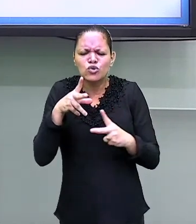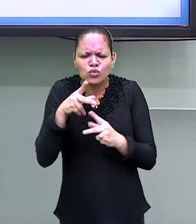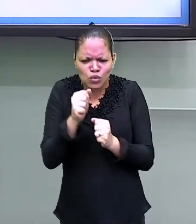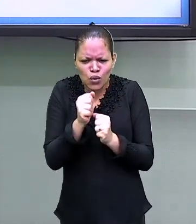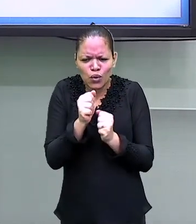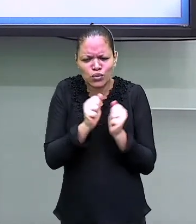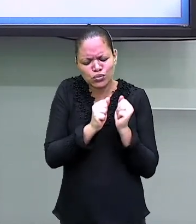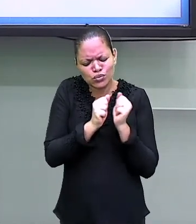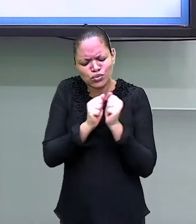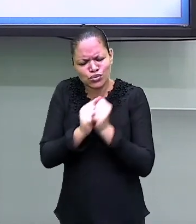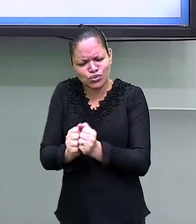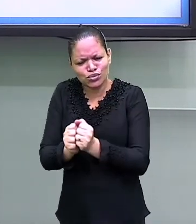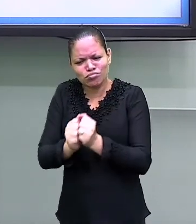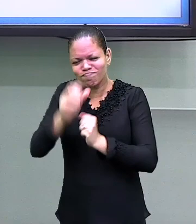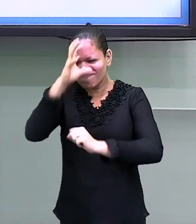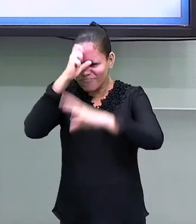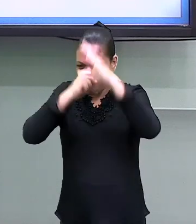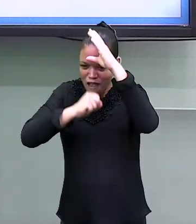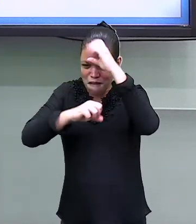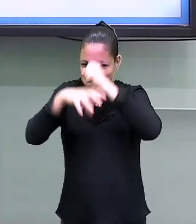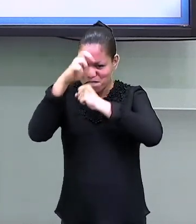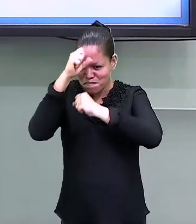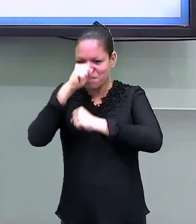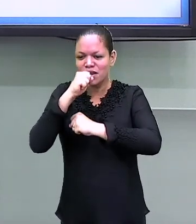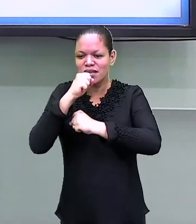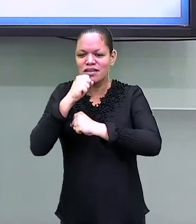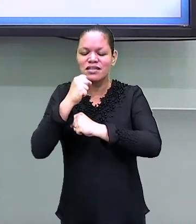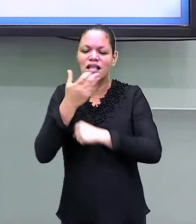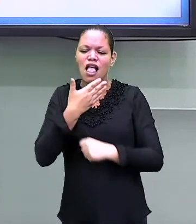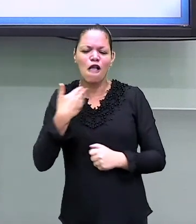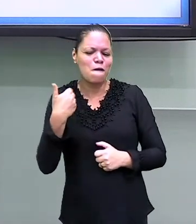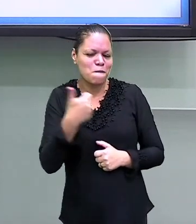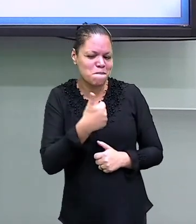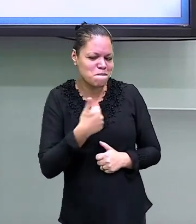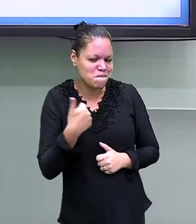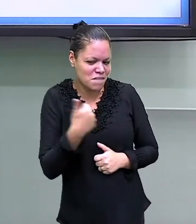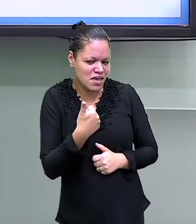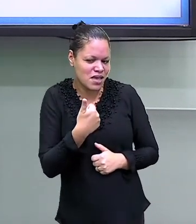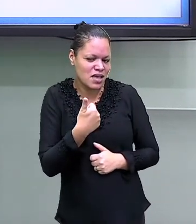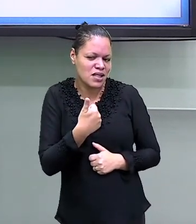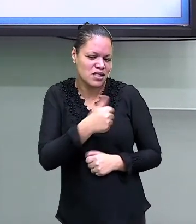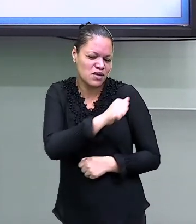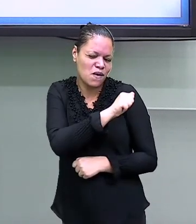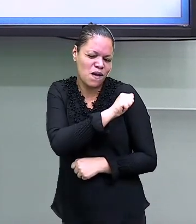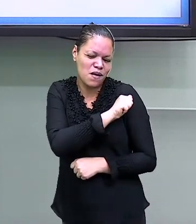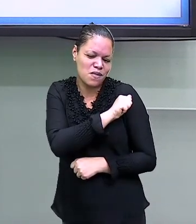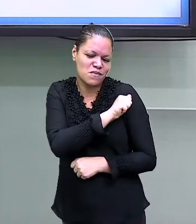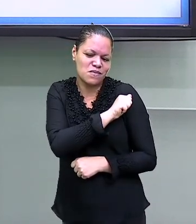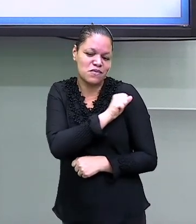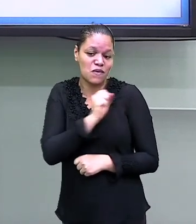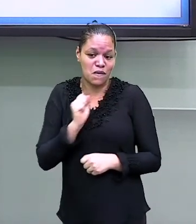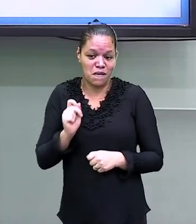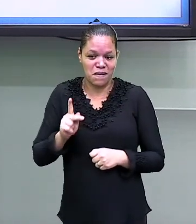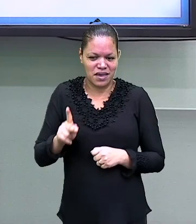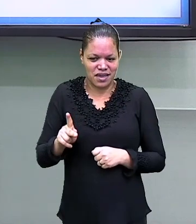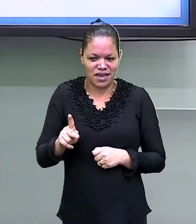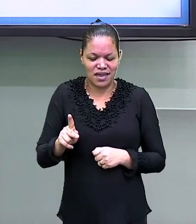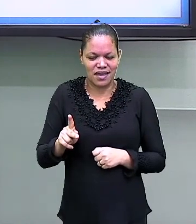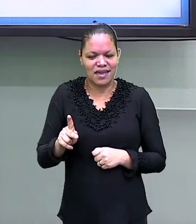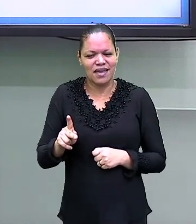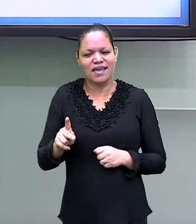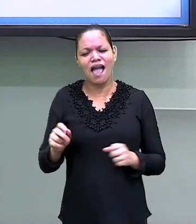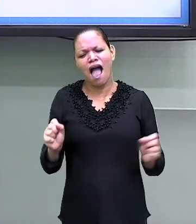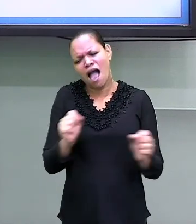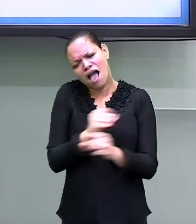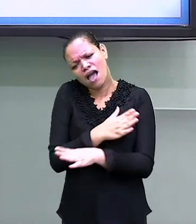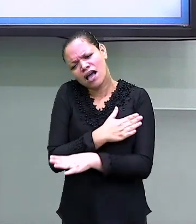mundo aprender e todo mundo ser o melhor aluno da turma, porque isso é muito legal, tá? E ó, nossa aula vai ficando por